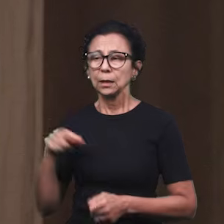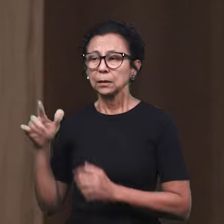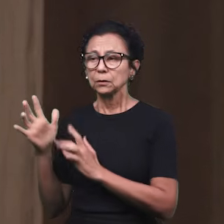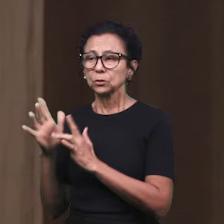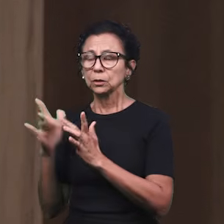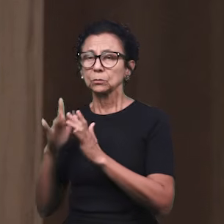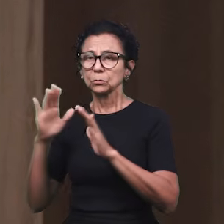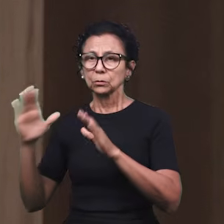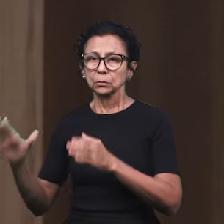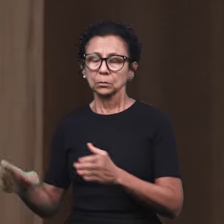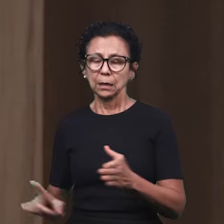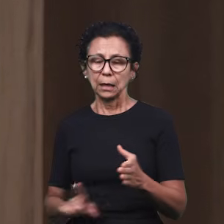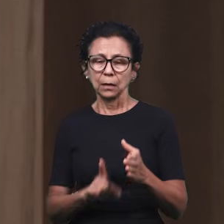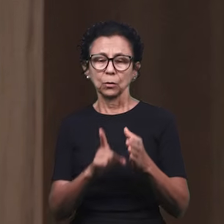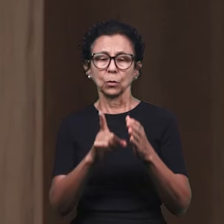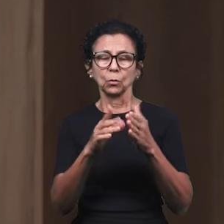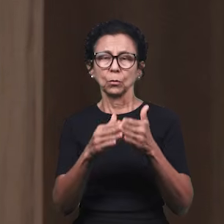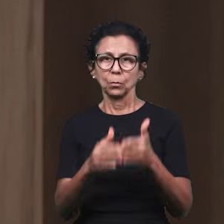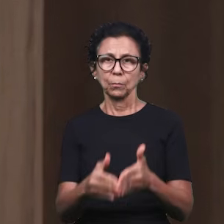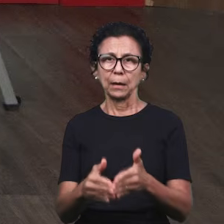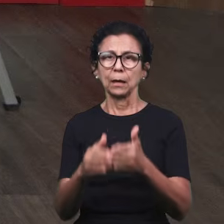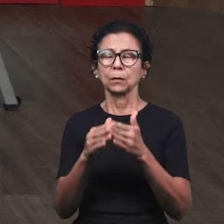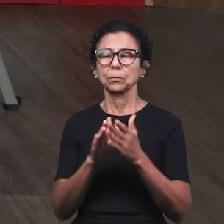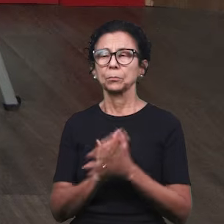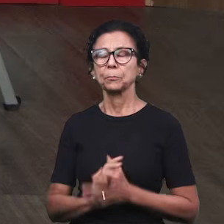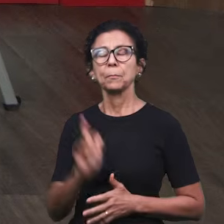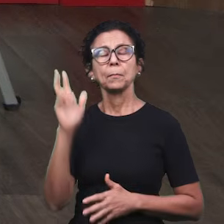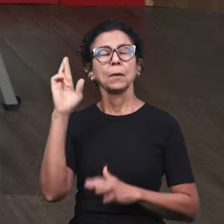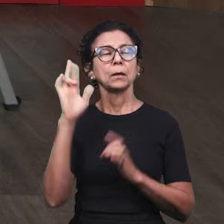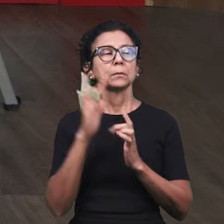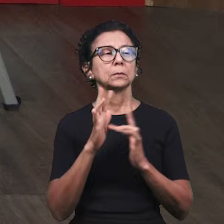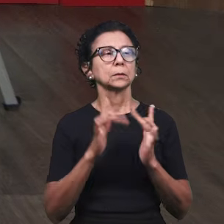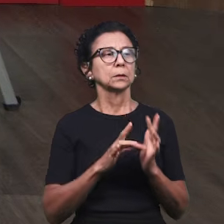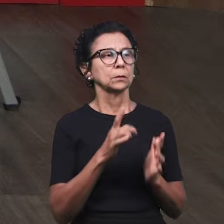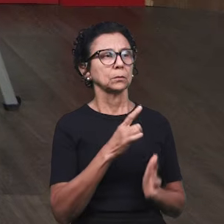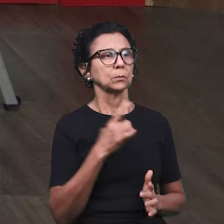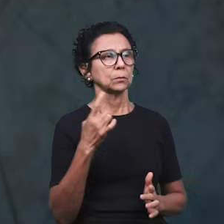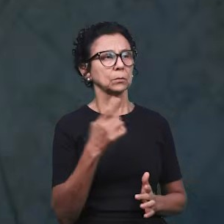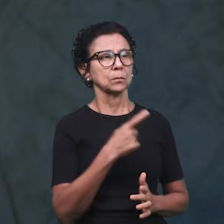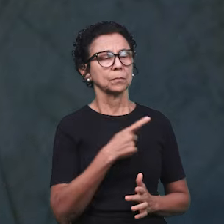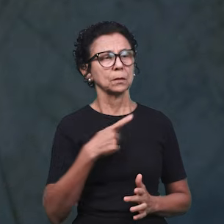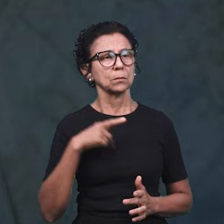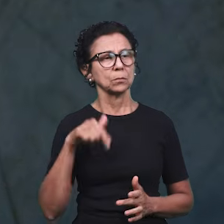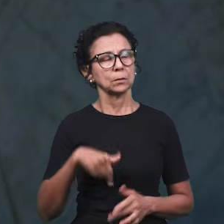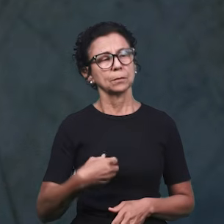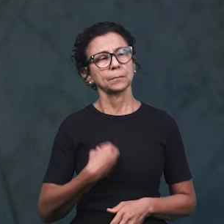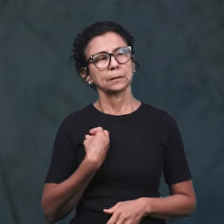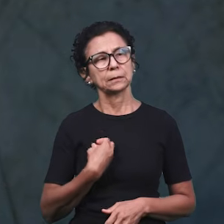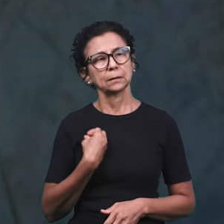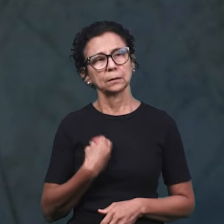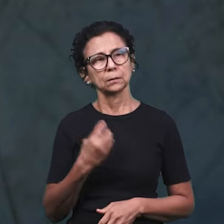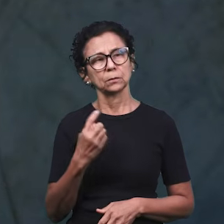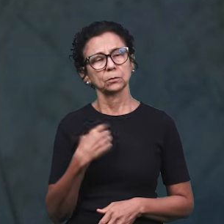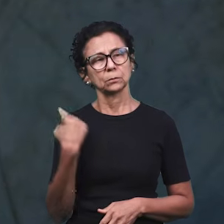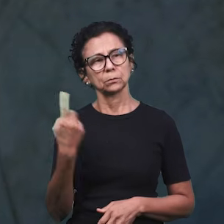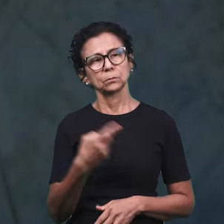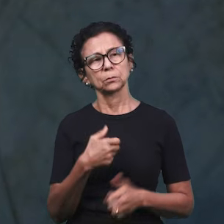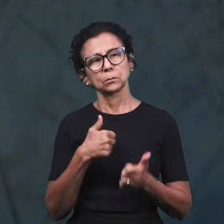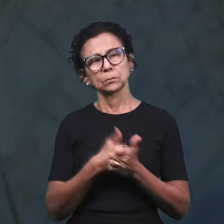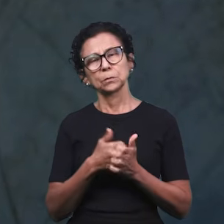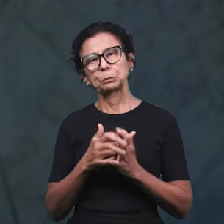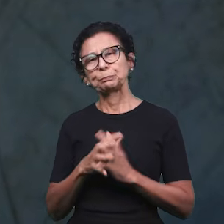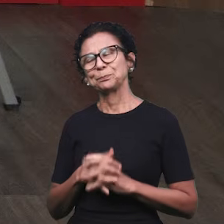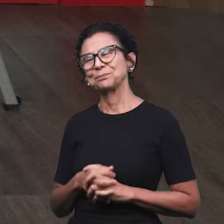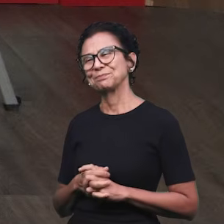Vinícius, a paz do Senhor a todos que nos acompanham. Paz do Senhor, professor Vinícius. Amém. Pai do Senhor aos pastores, Pai do Senhor aos que